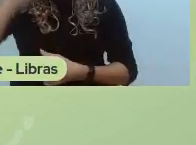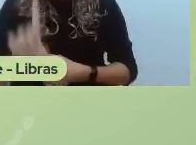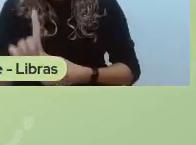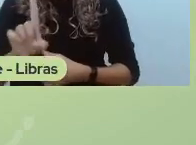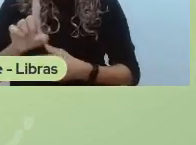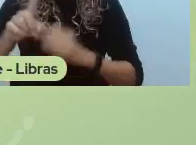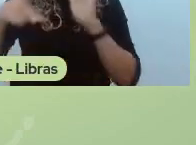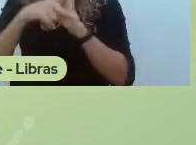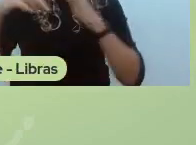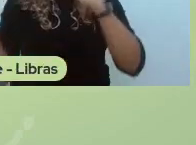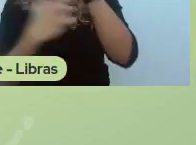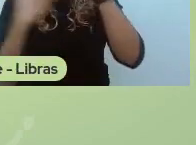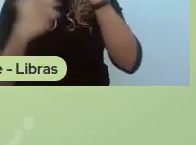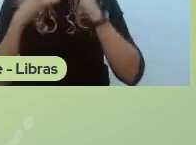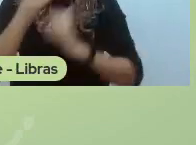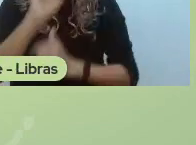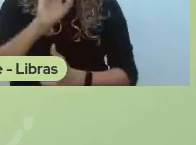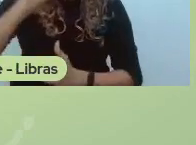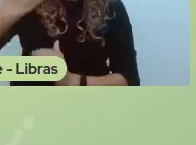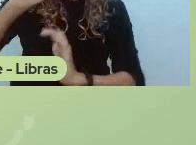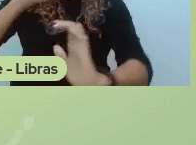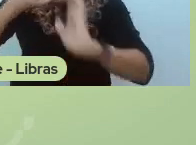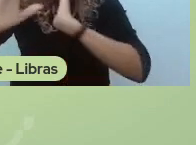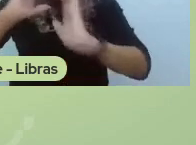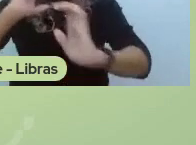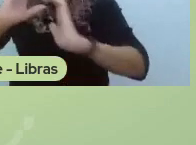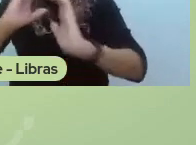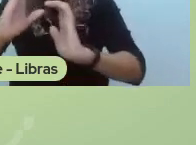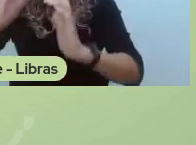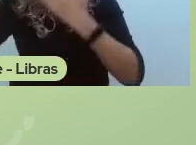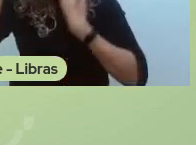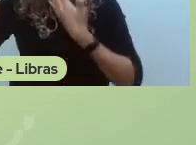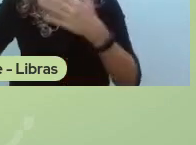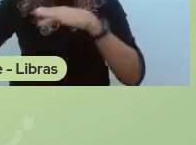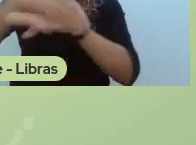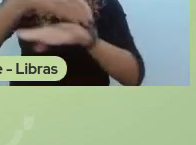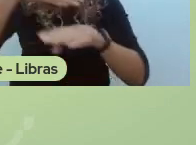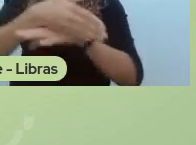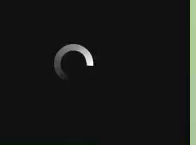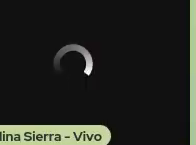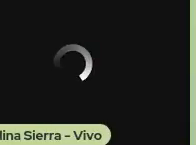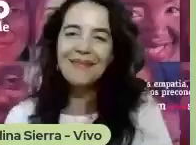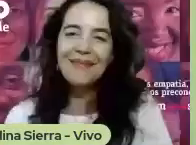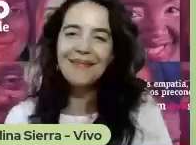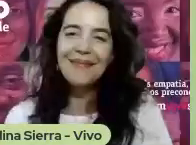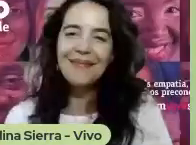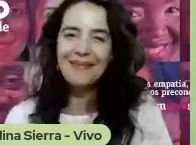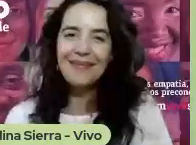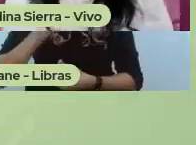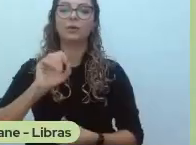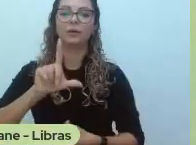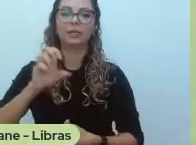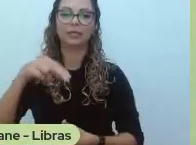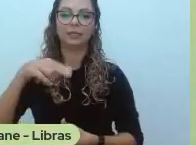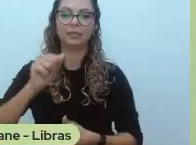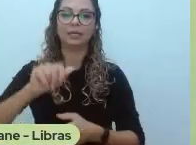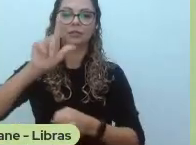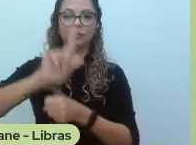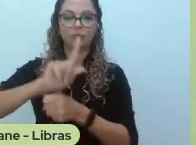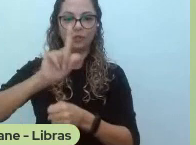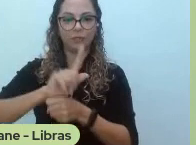Oi. Obrigado também, Manuela, pela participação aqui conosco. Temos a Carolina Sierra, que é gerente de cultura e inclusão da